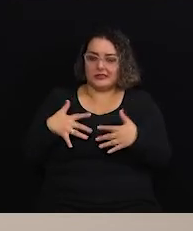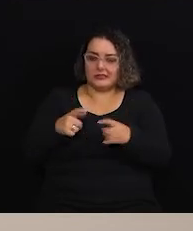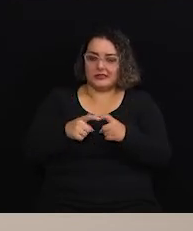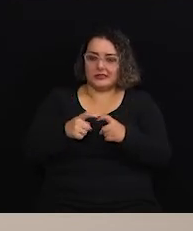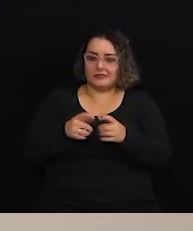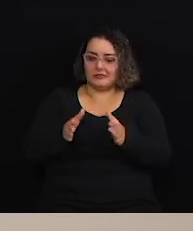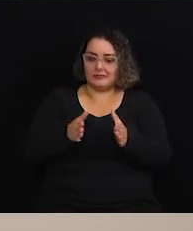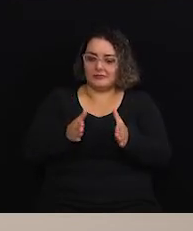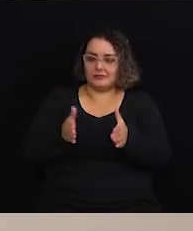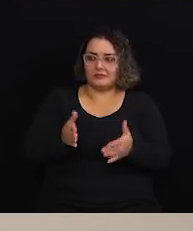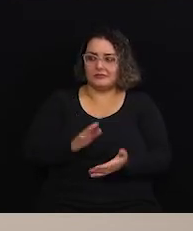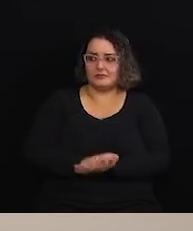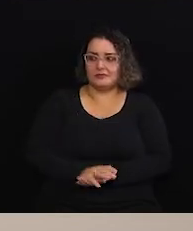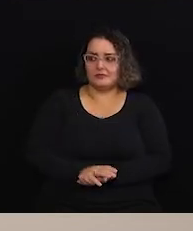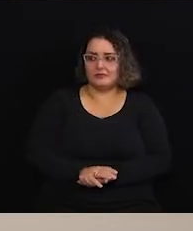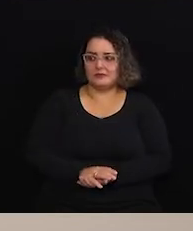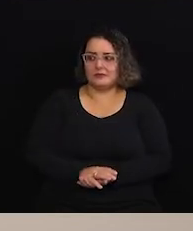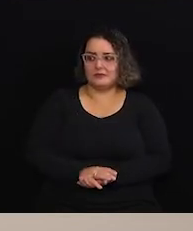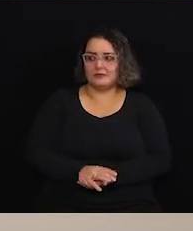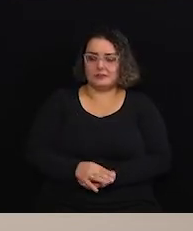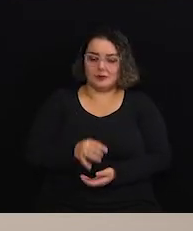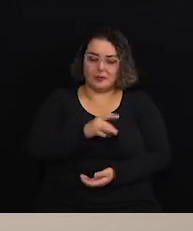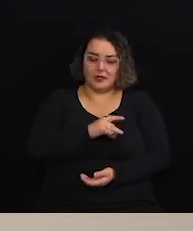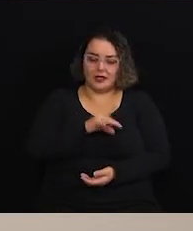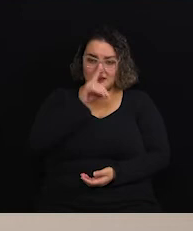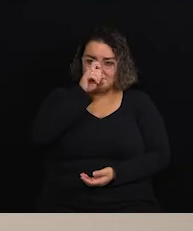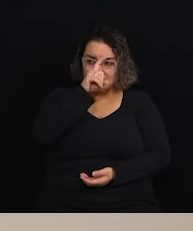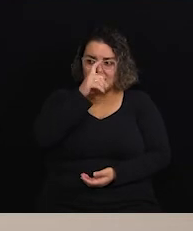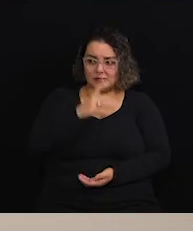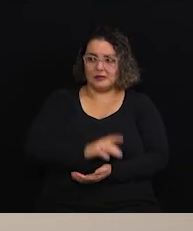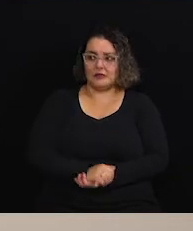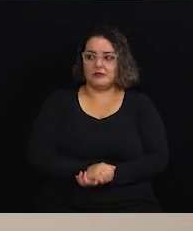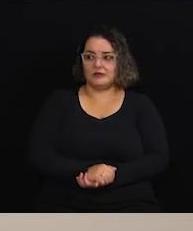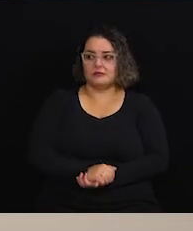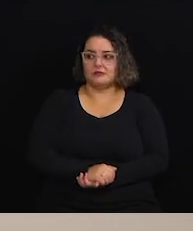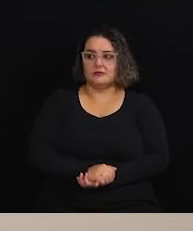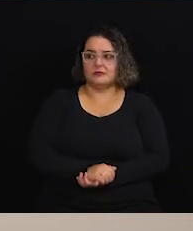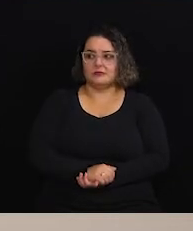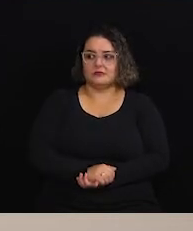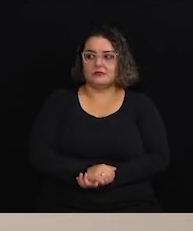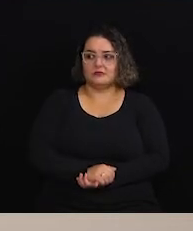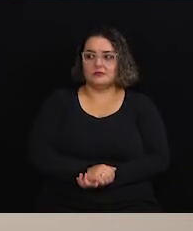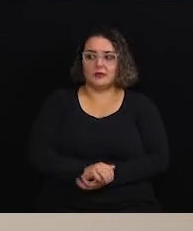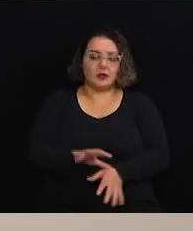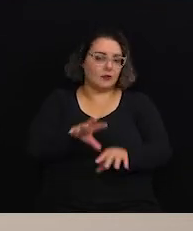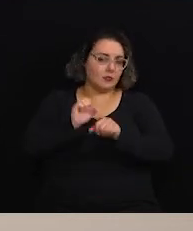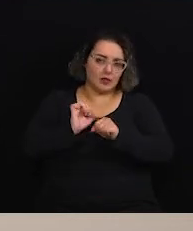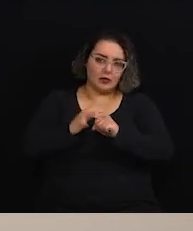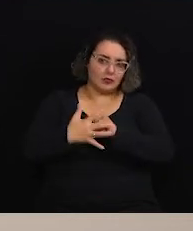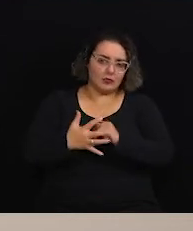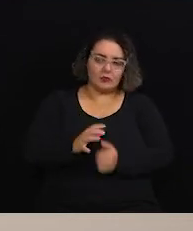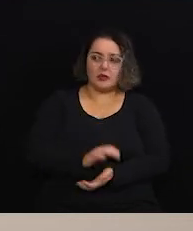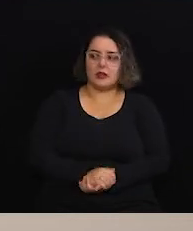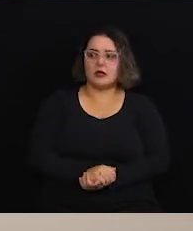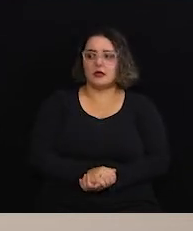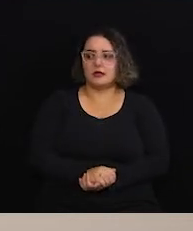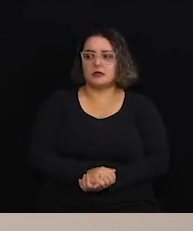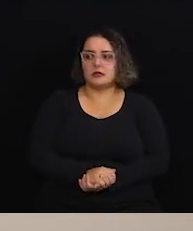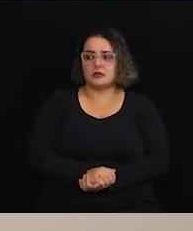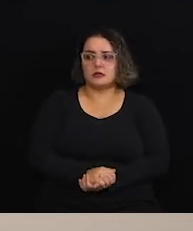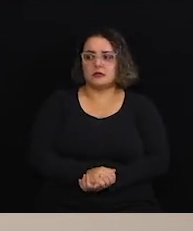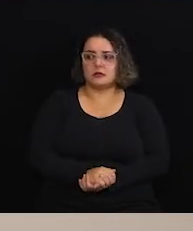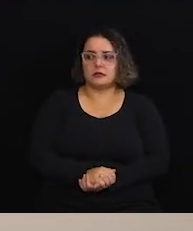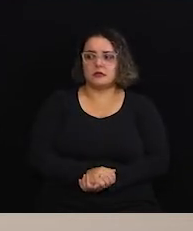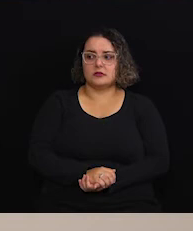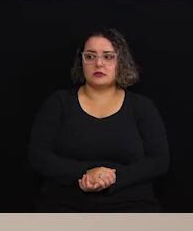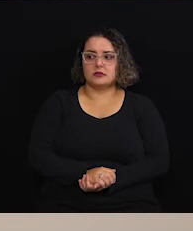um serviço médico, às vezes, né, medo de ir nos hospitais, então socorro para poder identificar alguma coisa. E aí acabou,